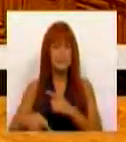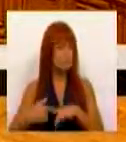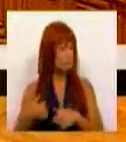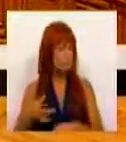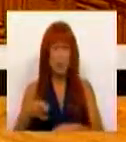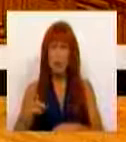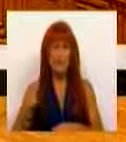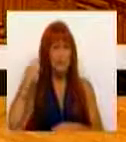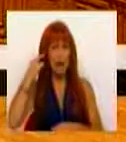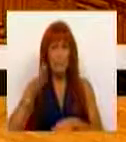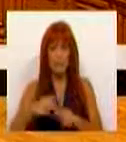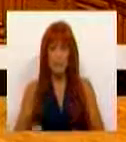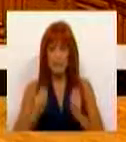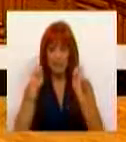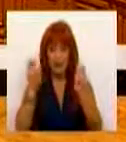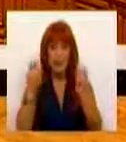de 9 anos sobre